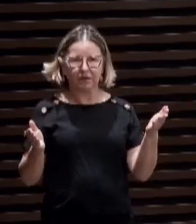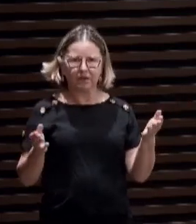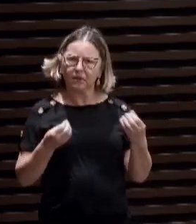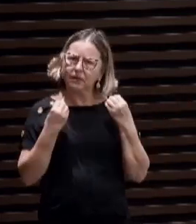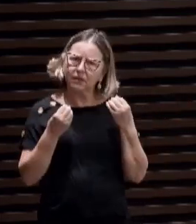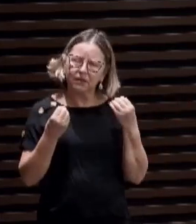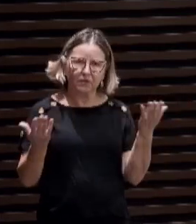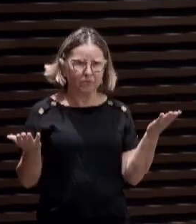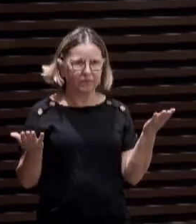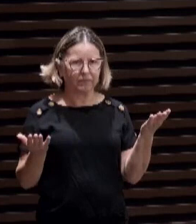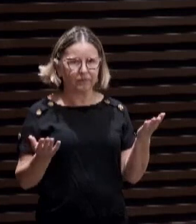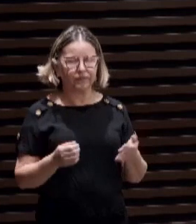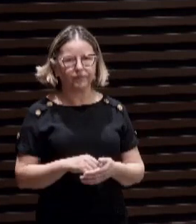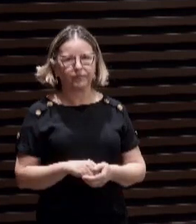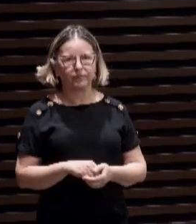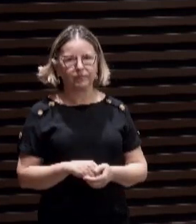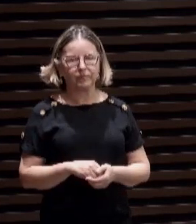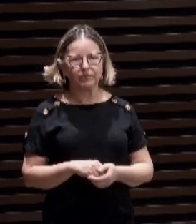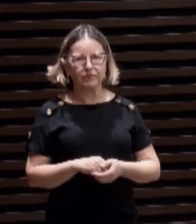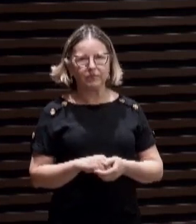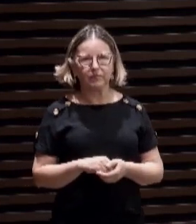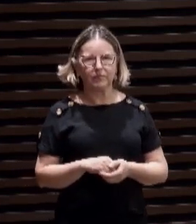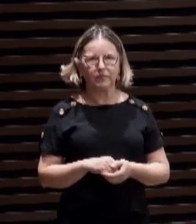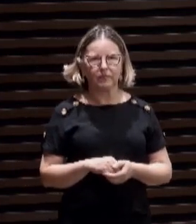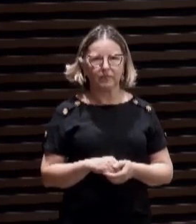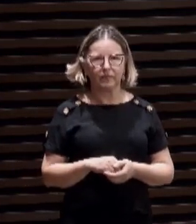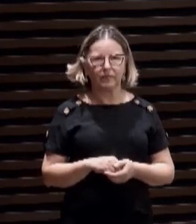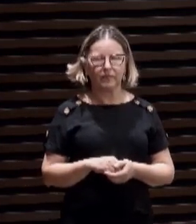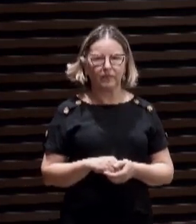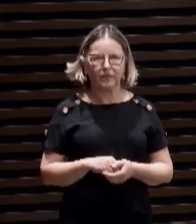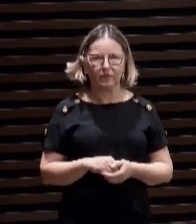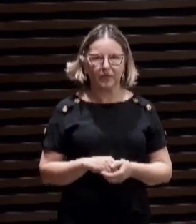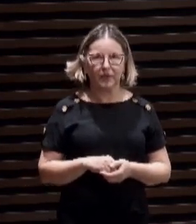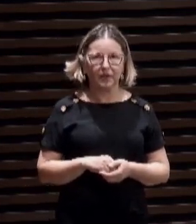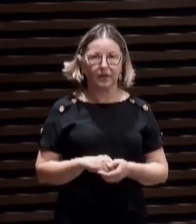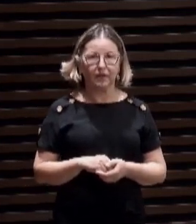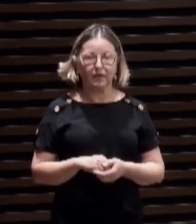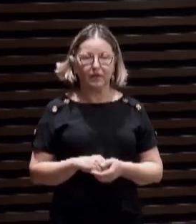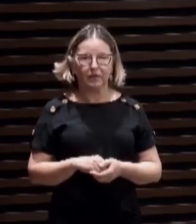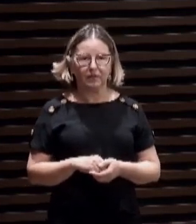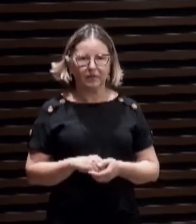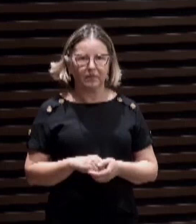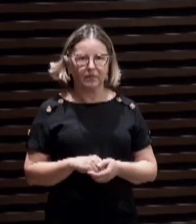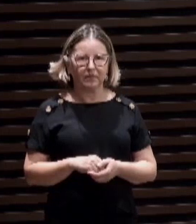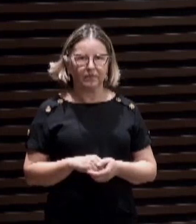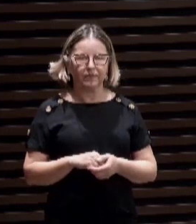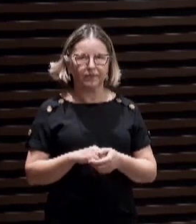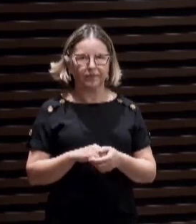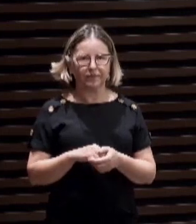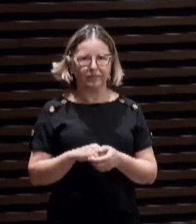um outro grupo aí acha que é melhor. Não, nós não relativizamos o que faz